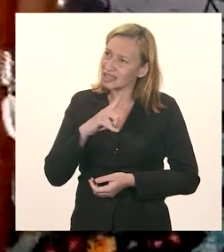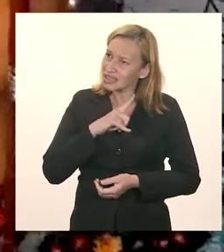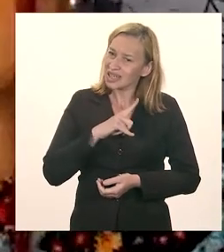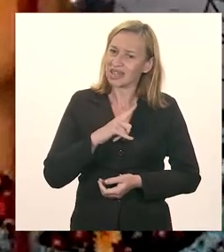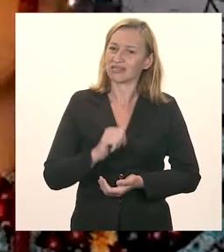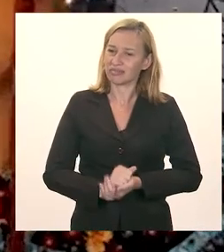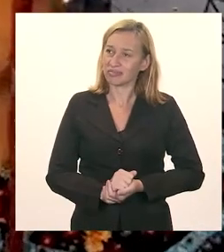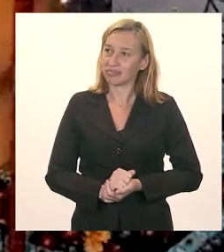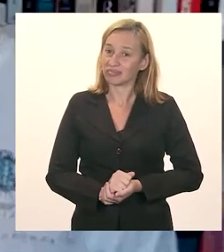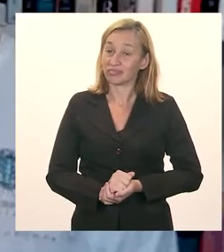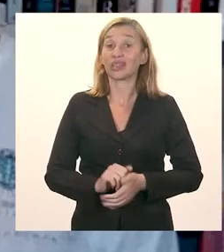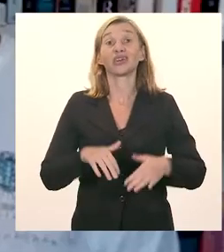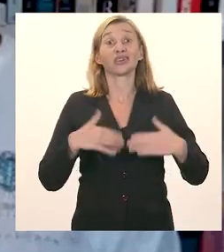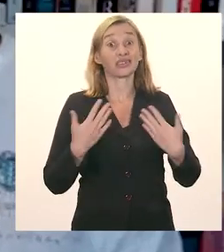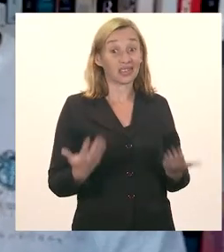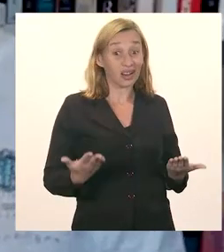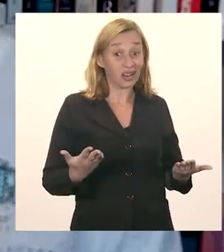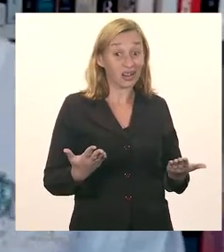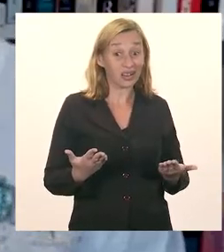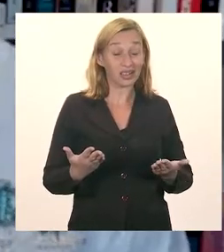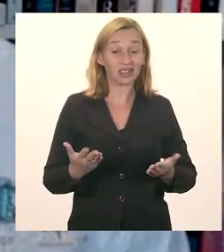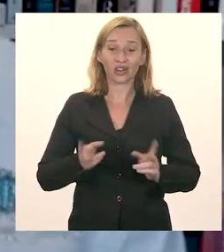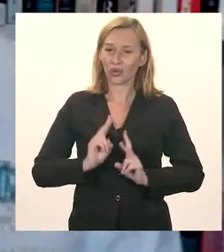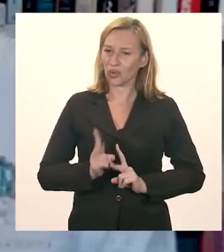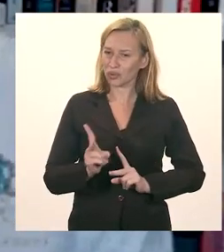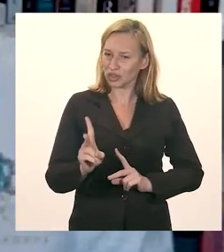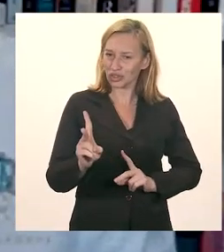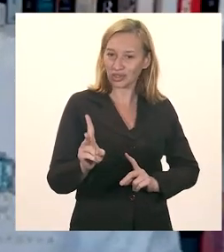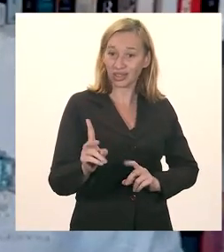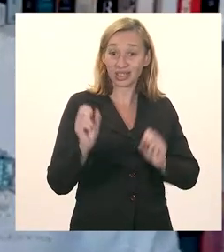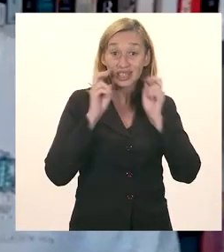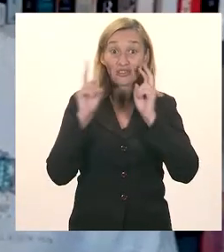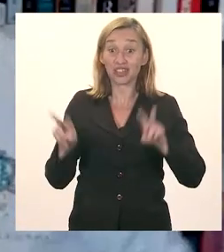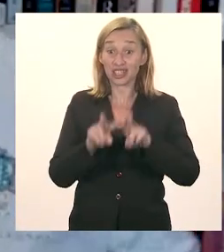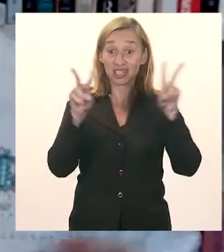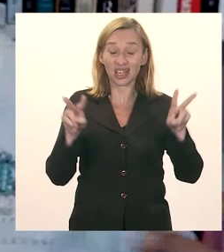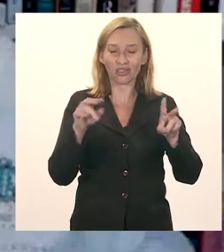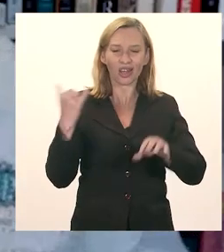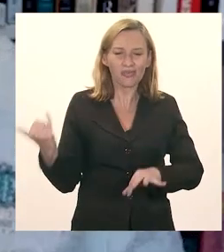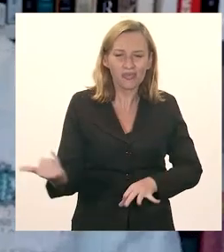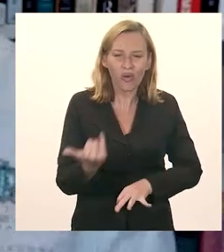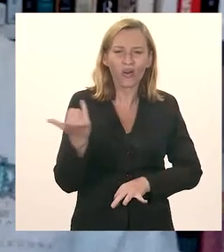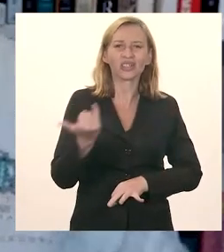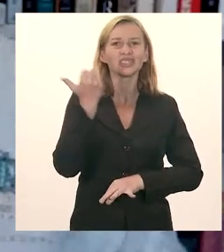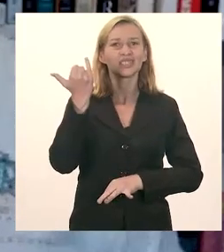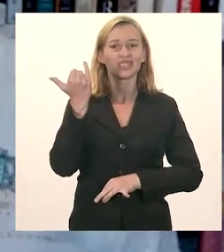e visibilidade para isso. Vamos, então, continuar nessa visão da